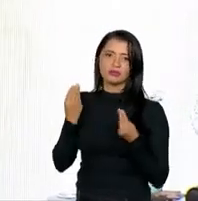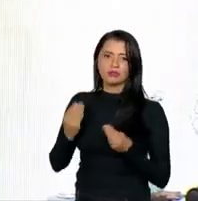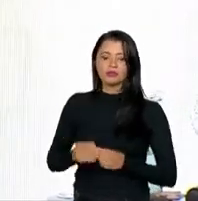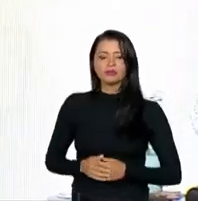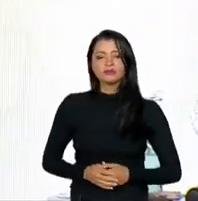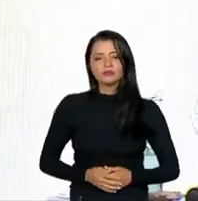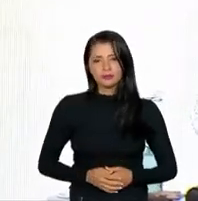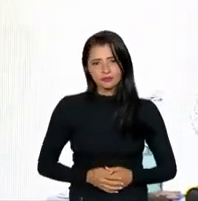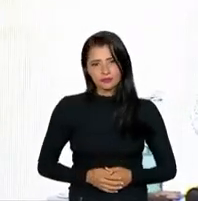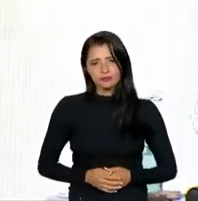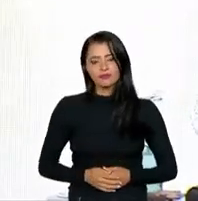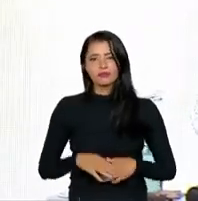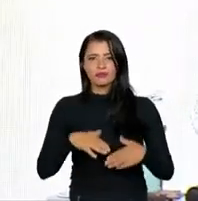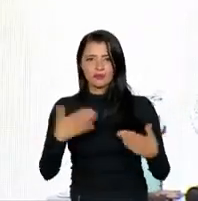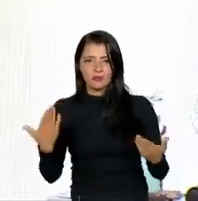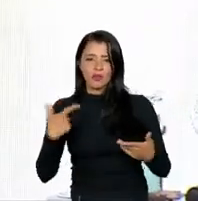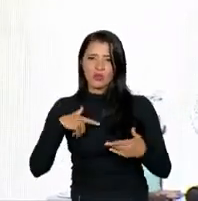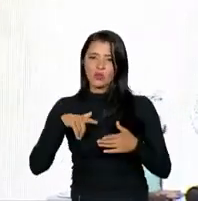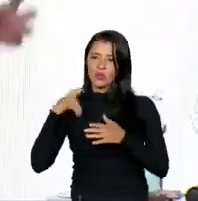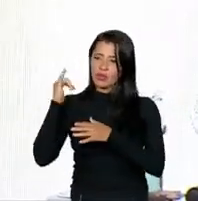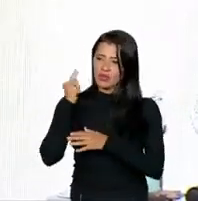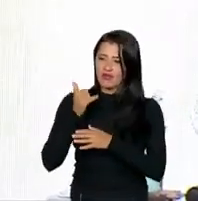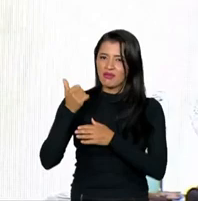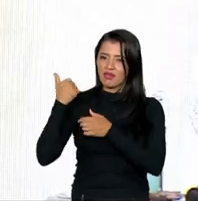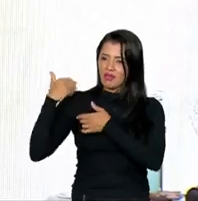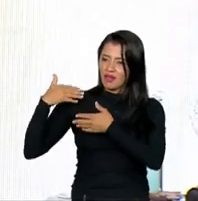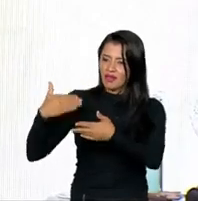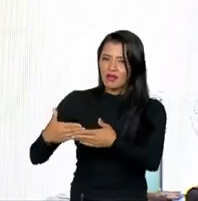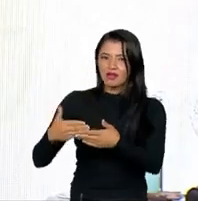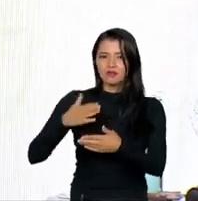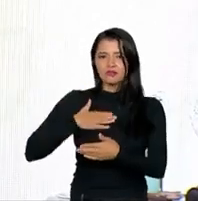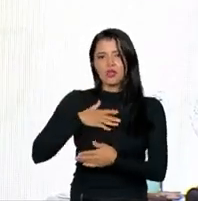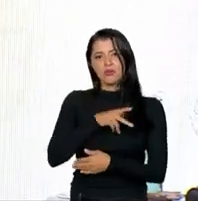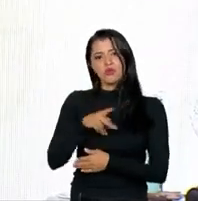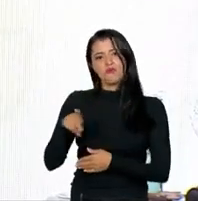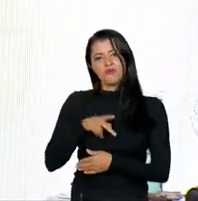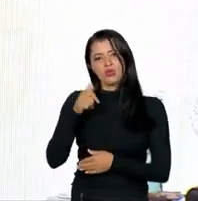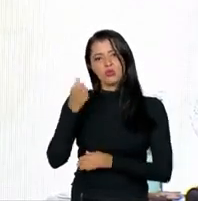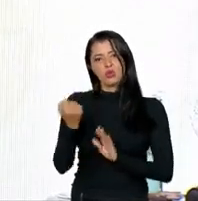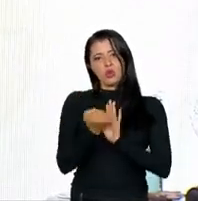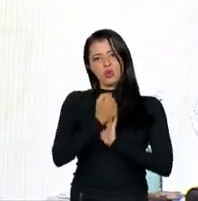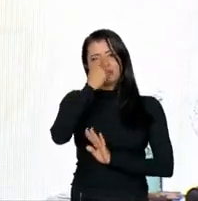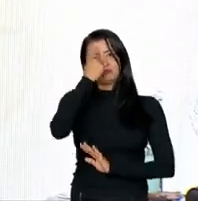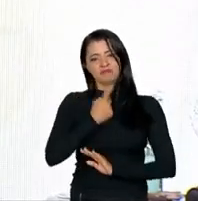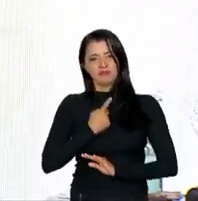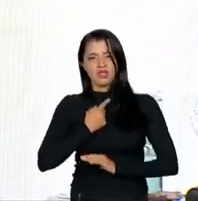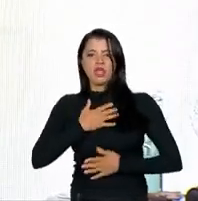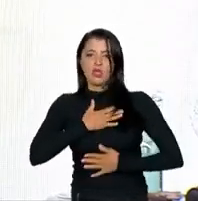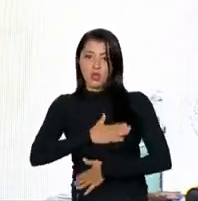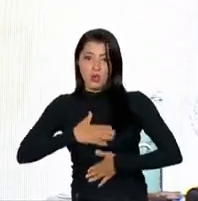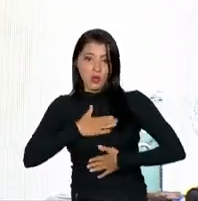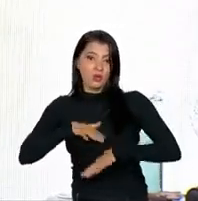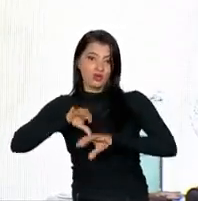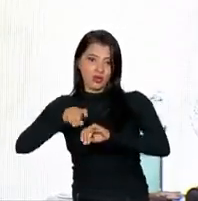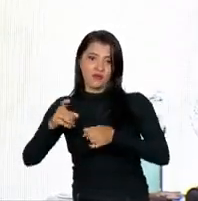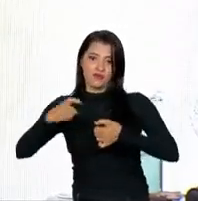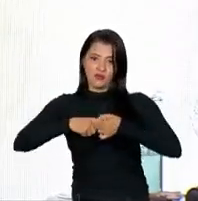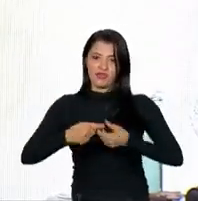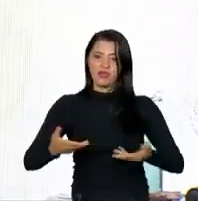E aí, todo esse meu link de gancho de falar da minha trajetória como professora, e eu gosto tanto de dar aula, um parênteses, que eu voltei a dar aula esse